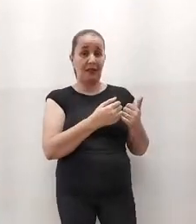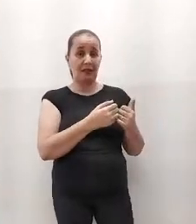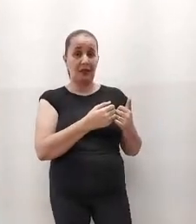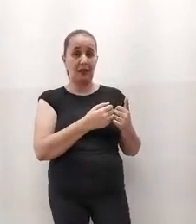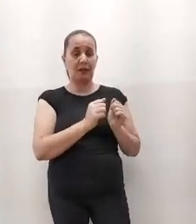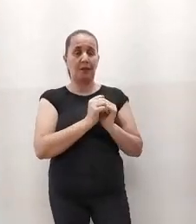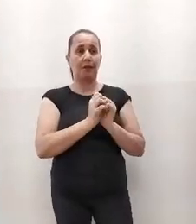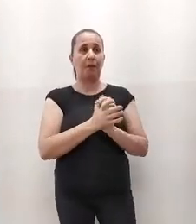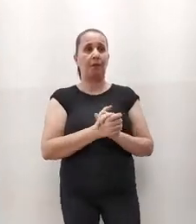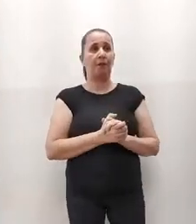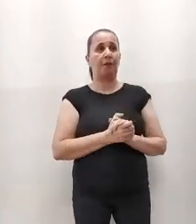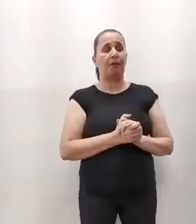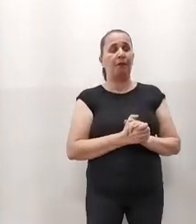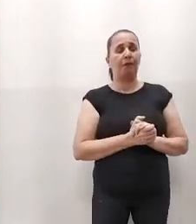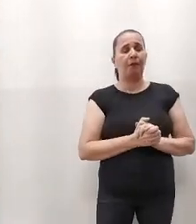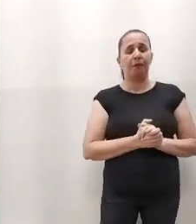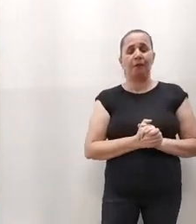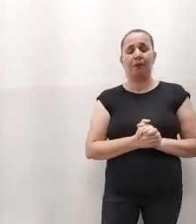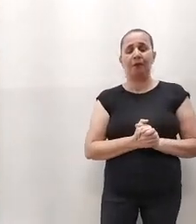ó Pai.